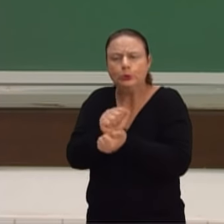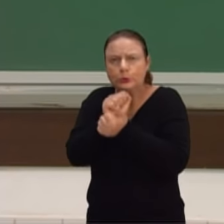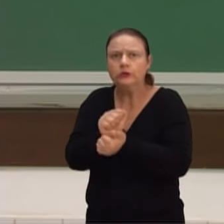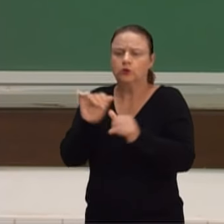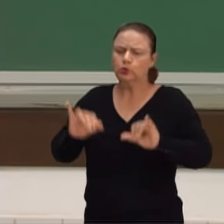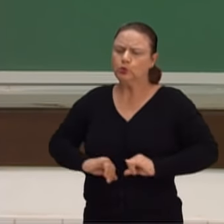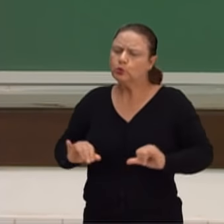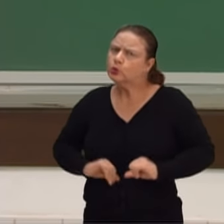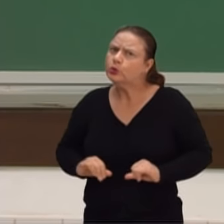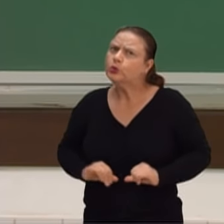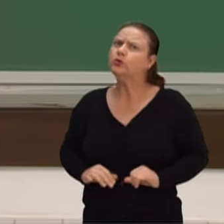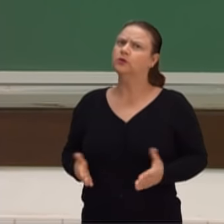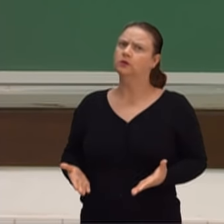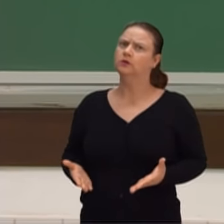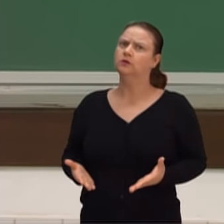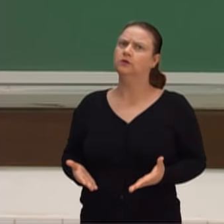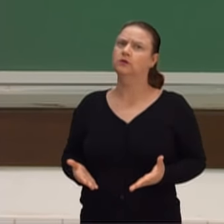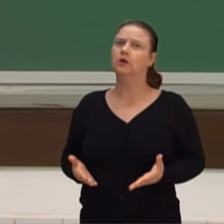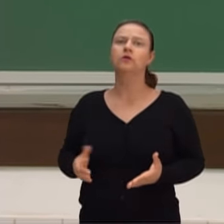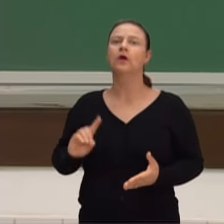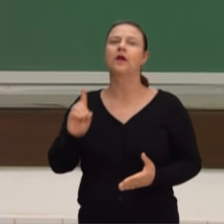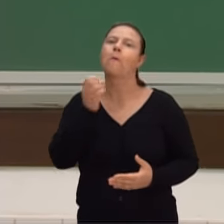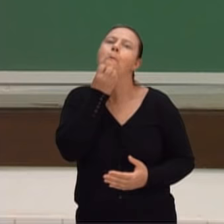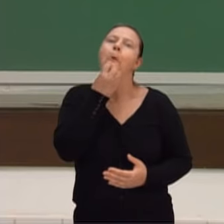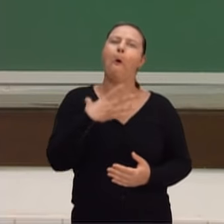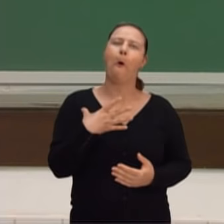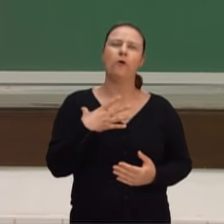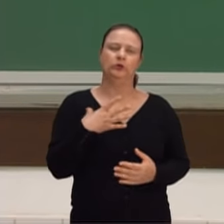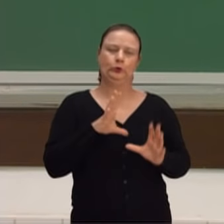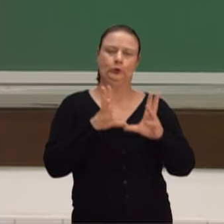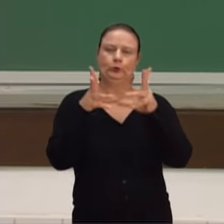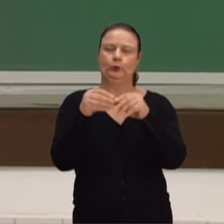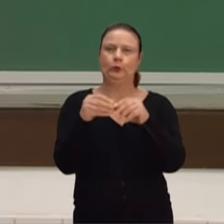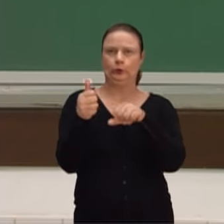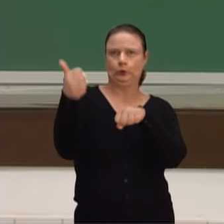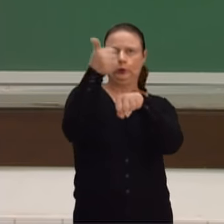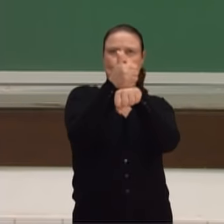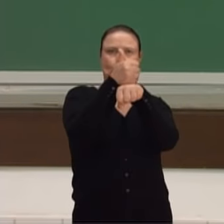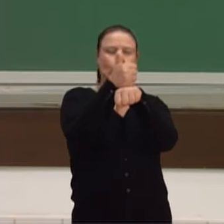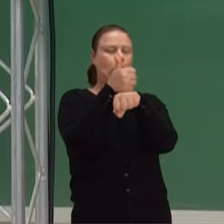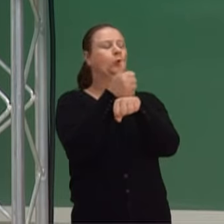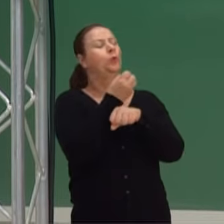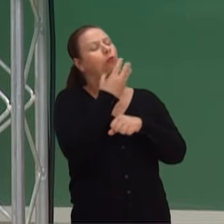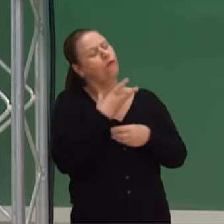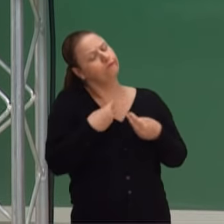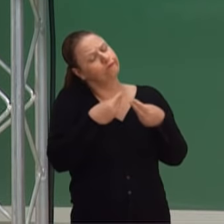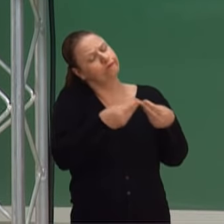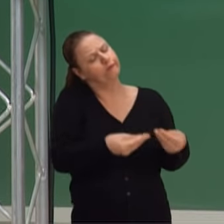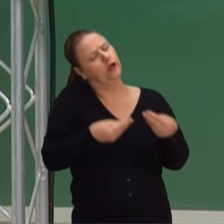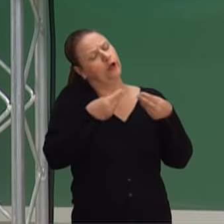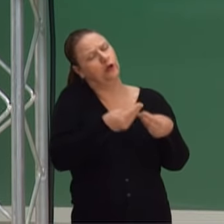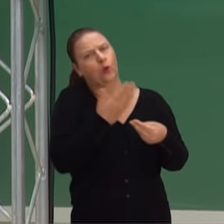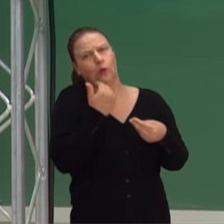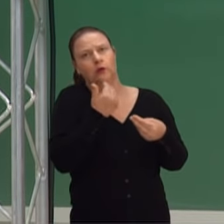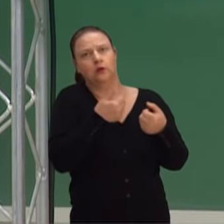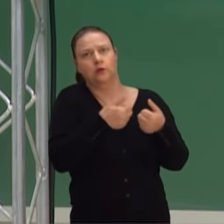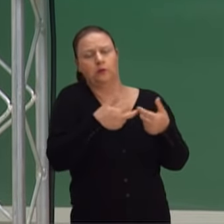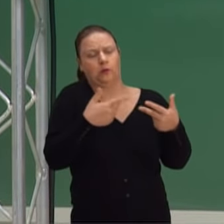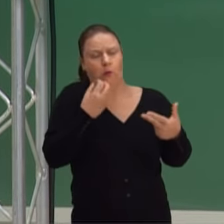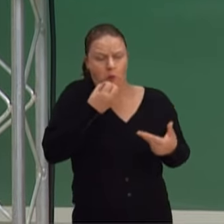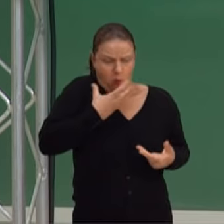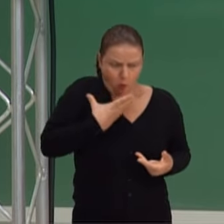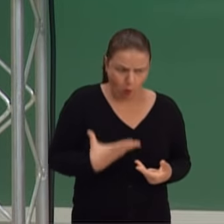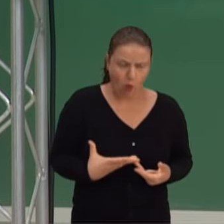Nem todo dono de escravo era tão bonzinho de dar boas comidas. Alguns davam o que eles achavam que o escravo merecesse